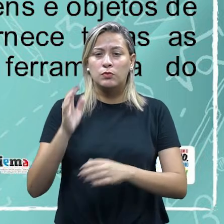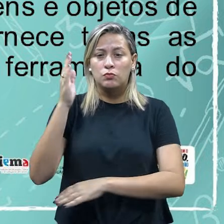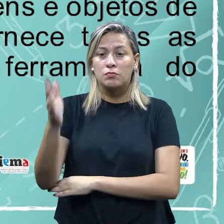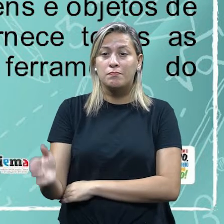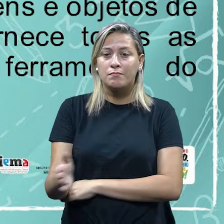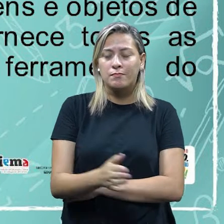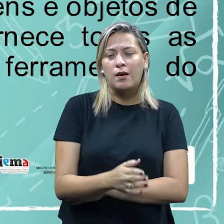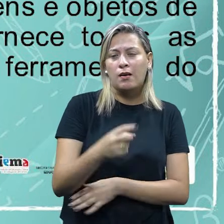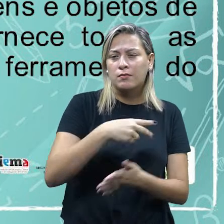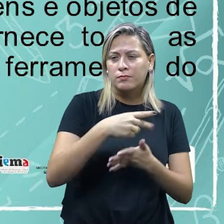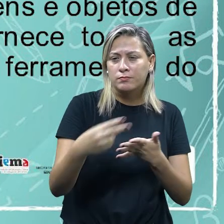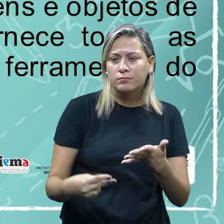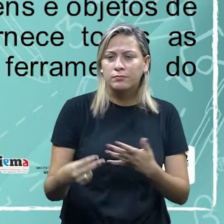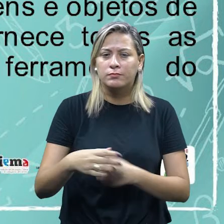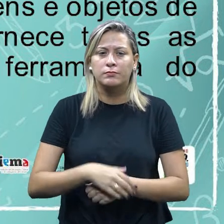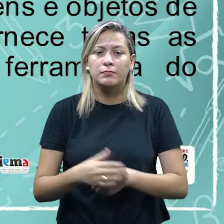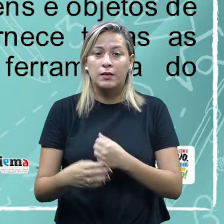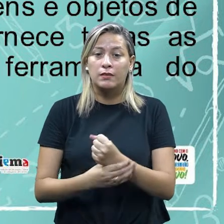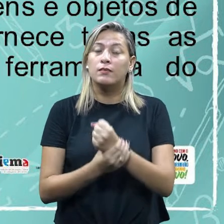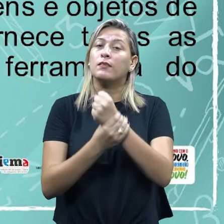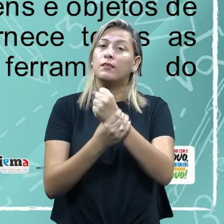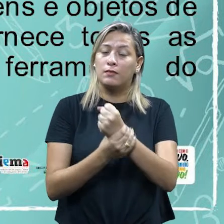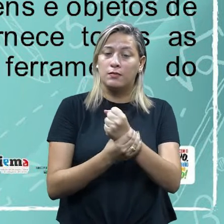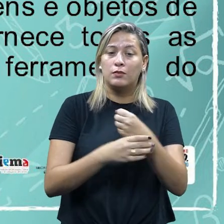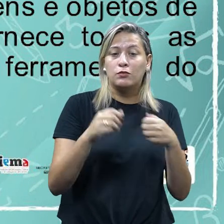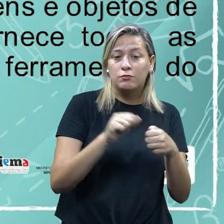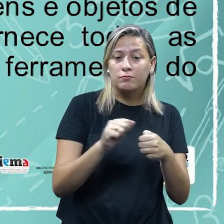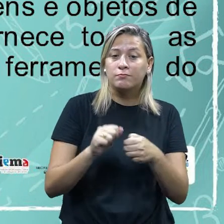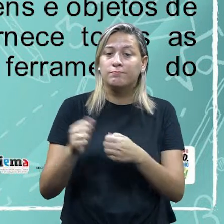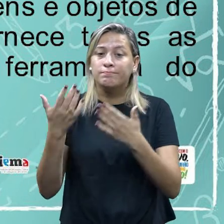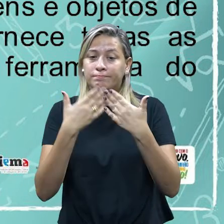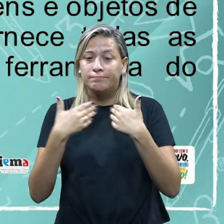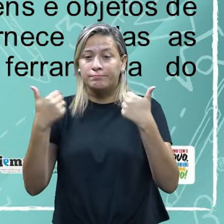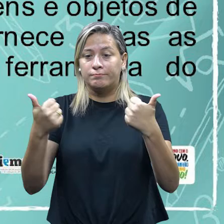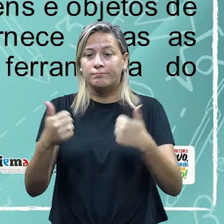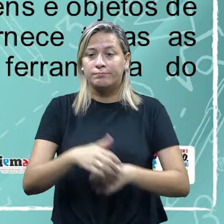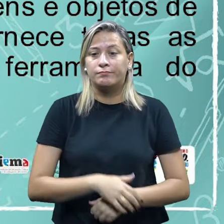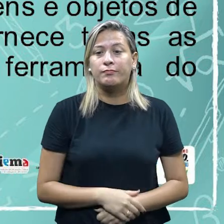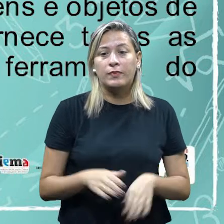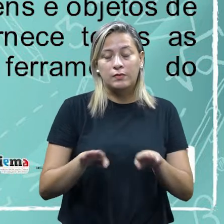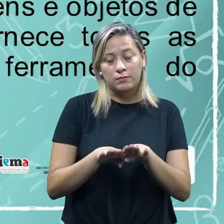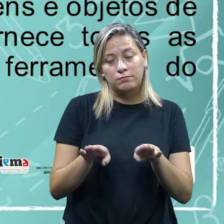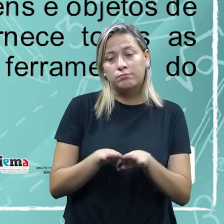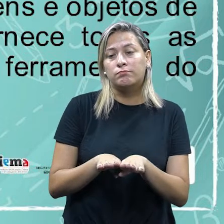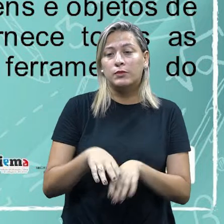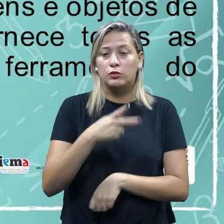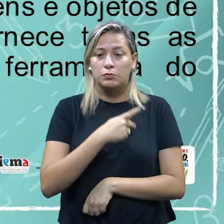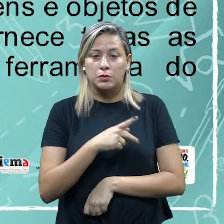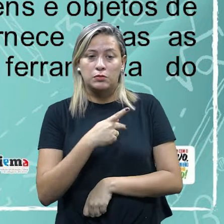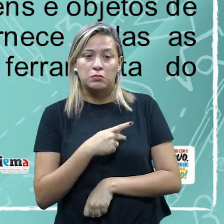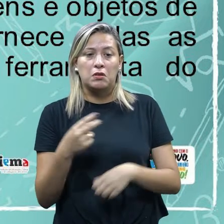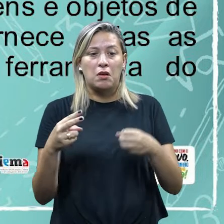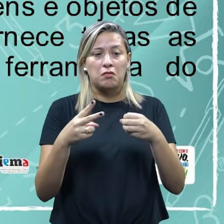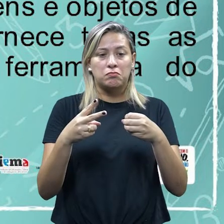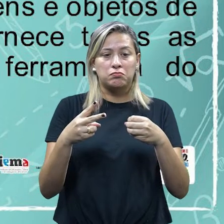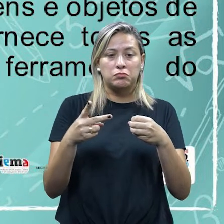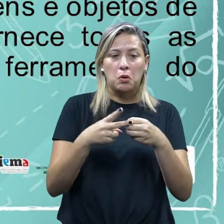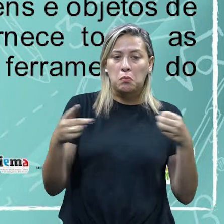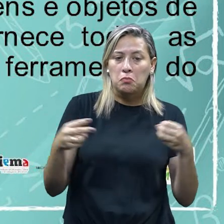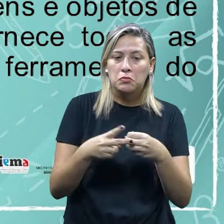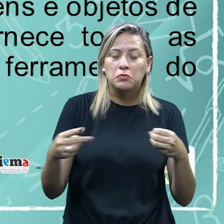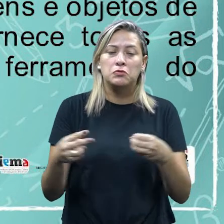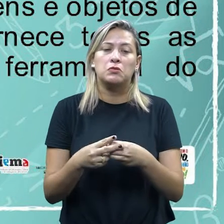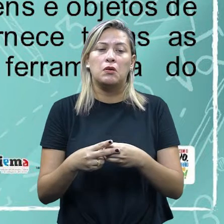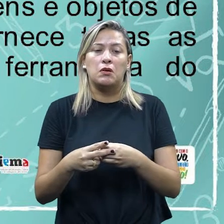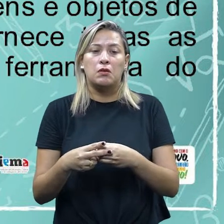para garantir melhor produtividade em uma linha de produção, a personagens e objetos de games e filmes. Além disso, a modelagem